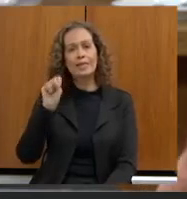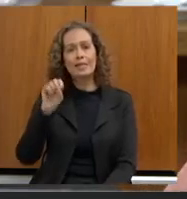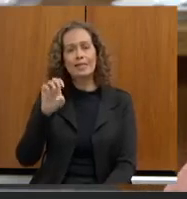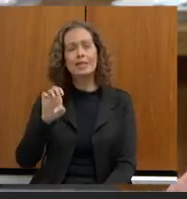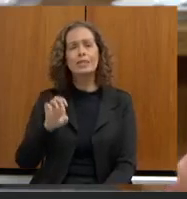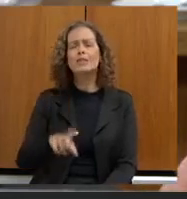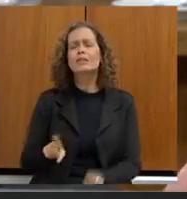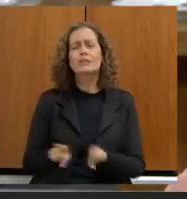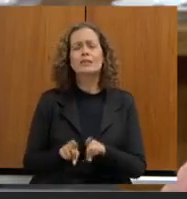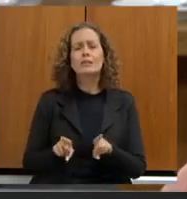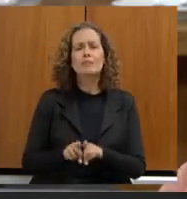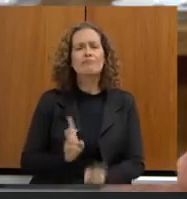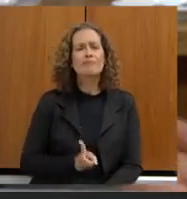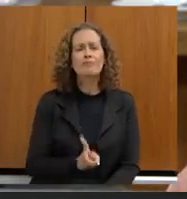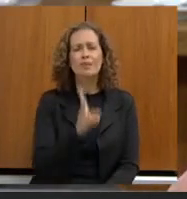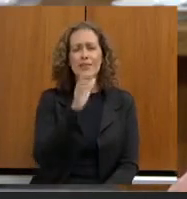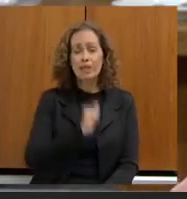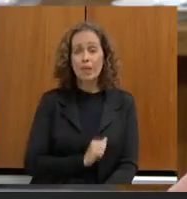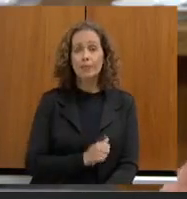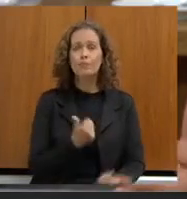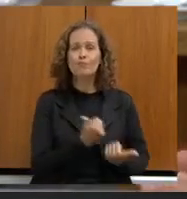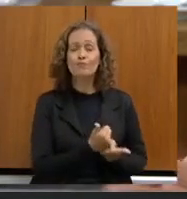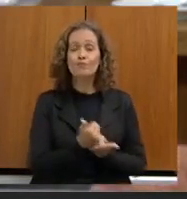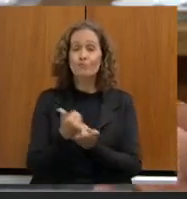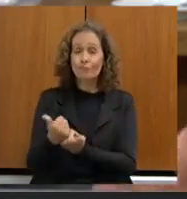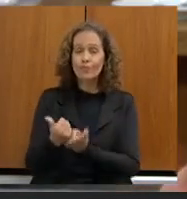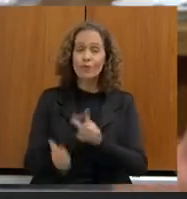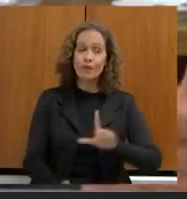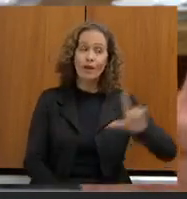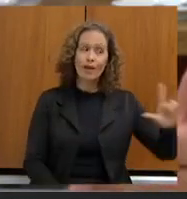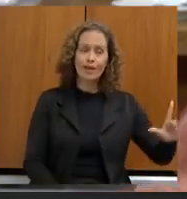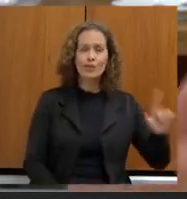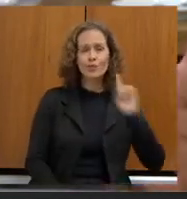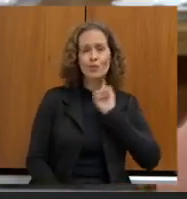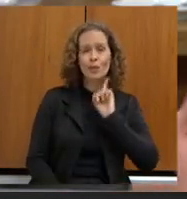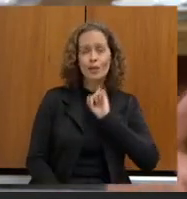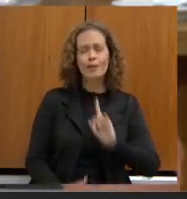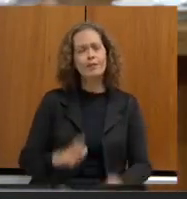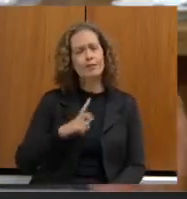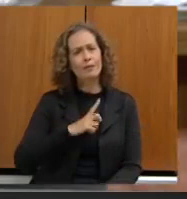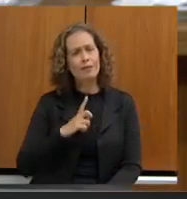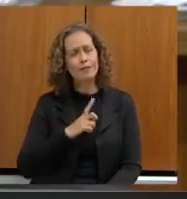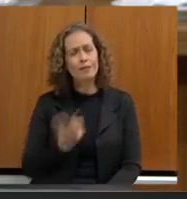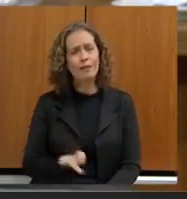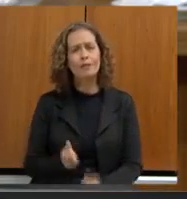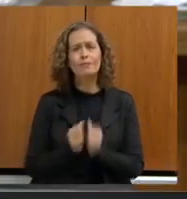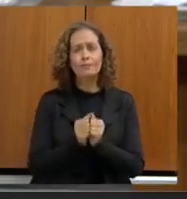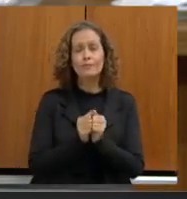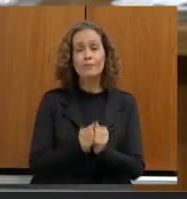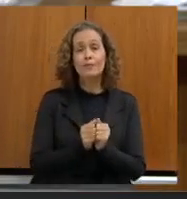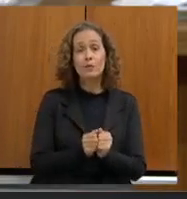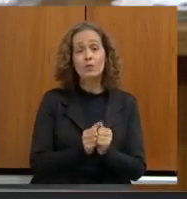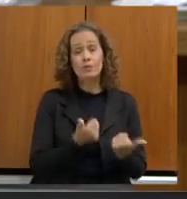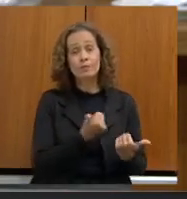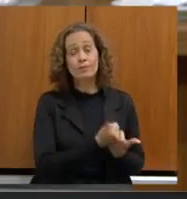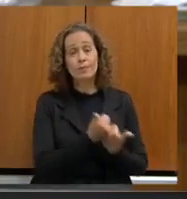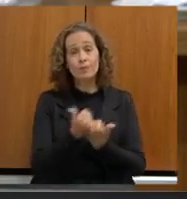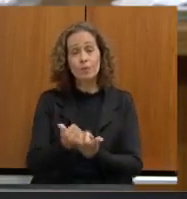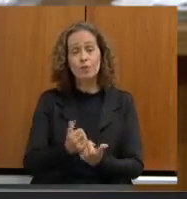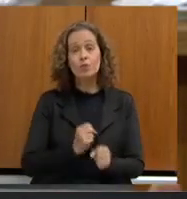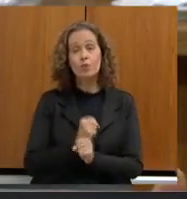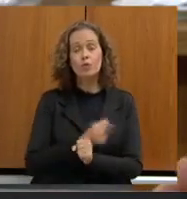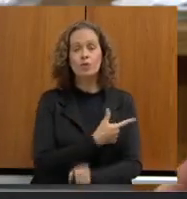sido parceira do Corpo de Bombeiros no leste Mineiro a gente teve uma participação efetiva da senhora para que nos anos de